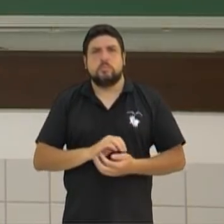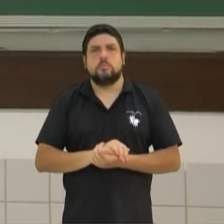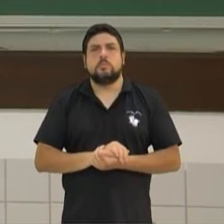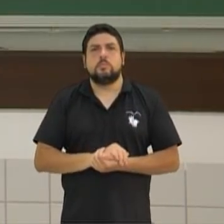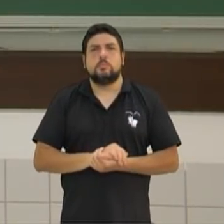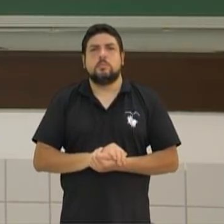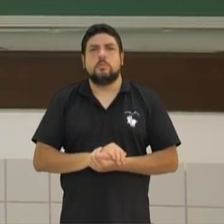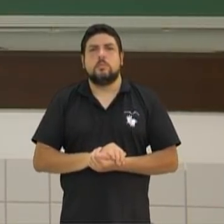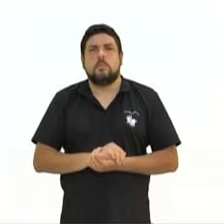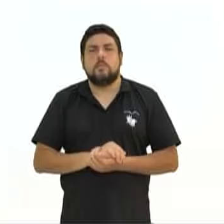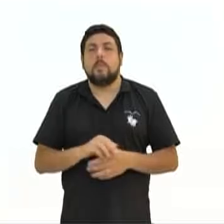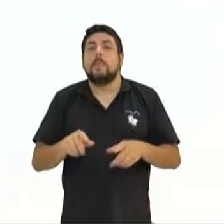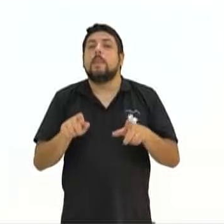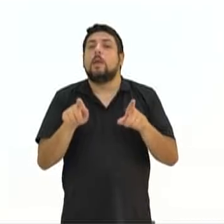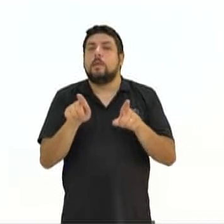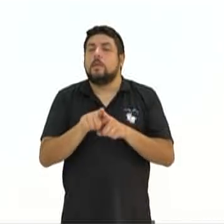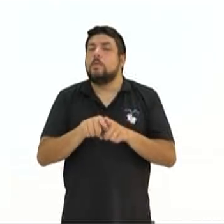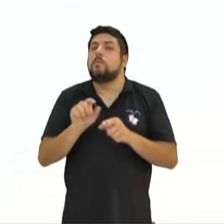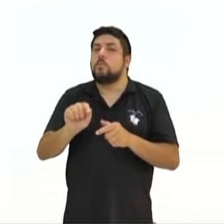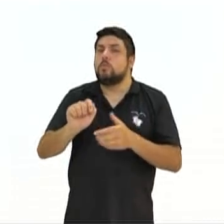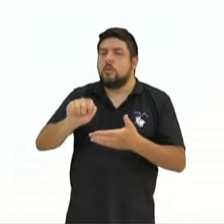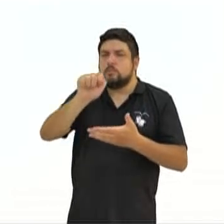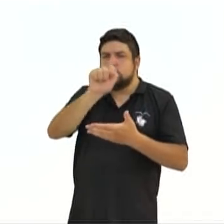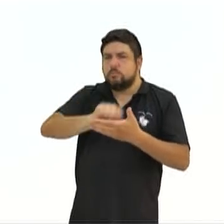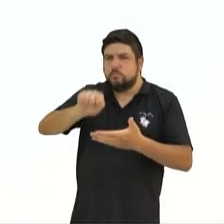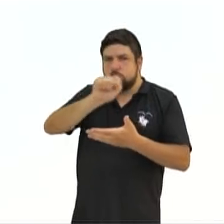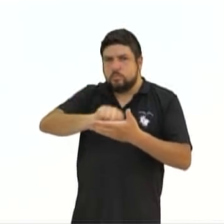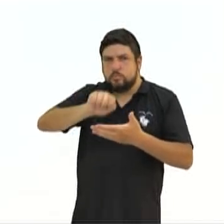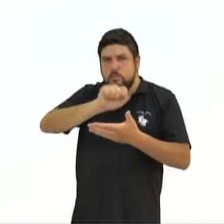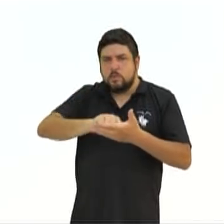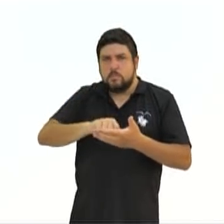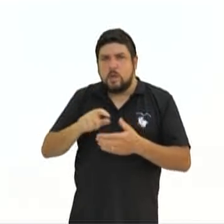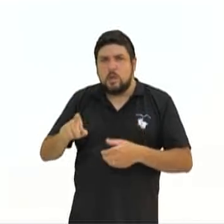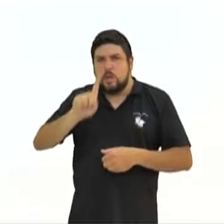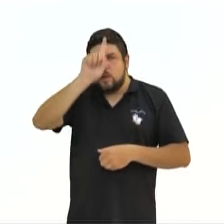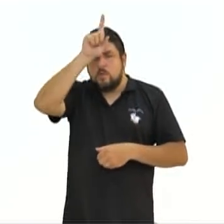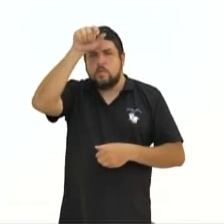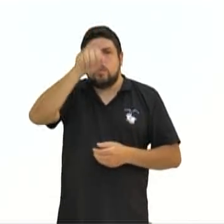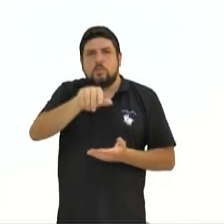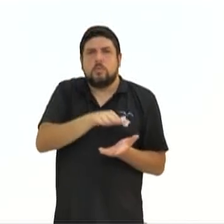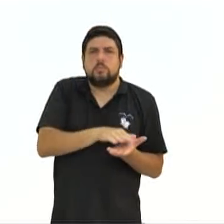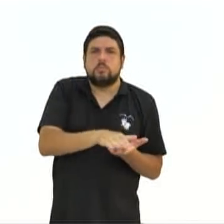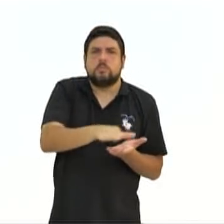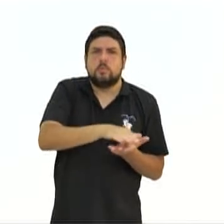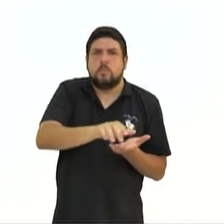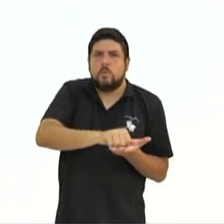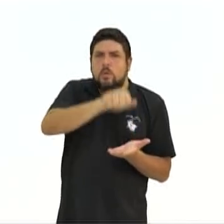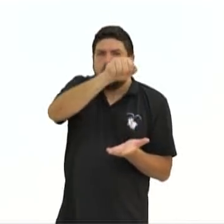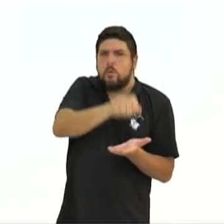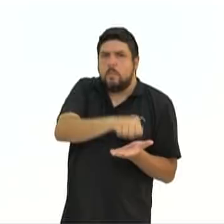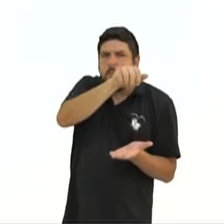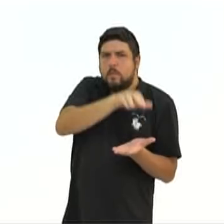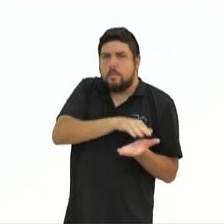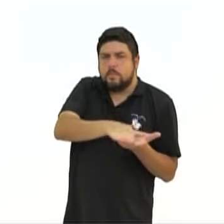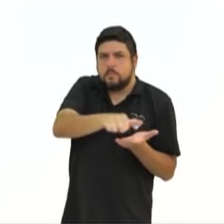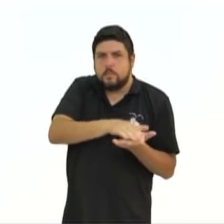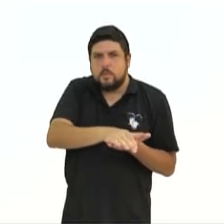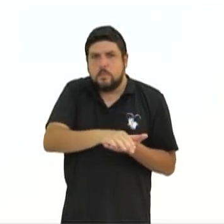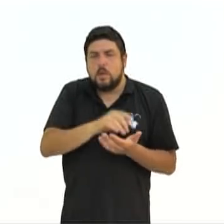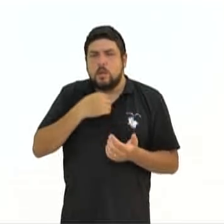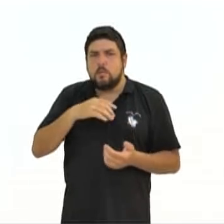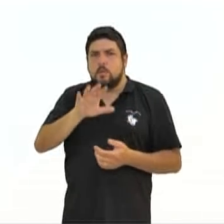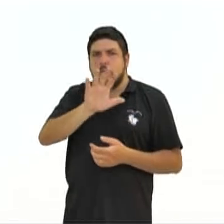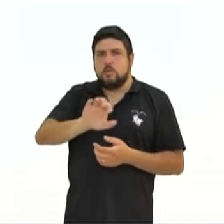Além disso, você vai ter o aprimoramento da escrita, com a invenção da imprensa, que isso acontece na Europa, e que vai conseguir começar a